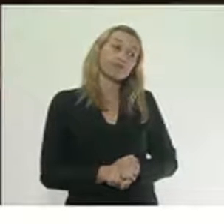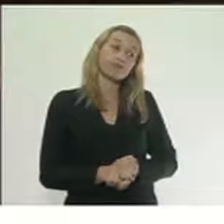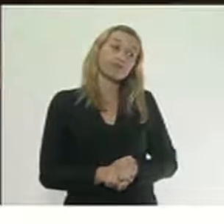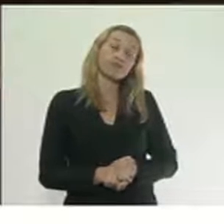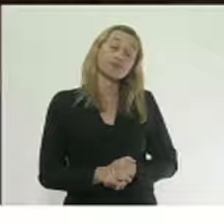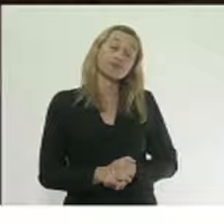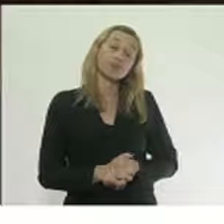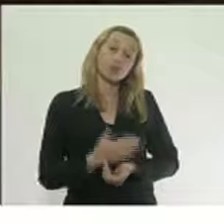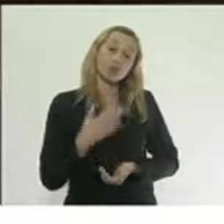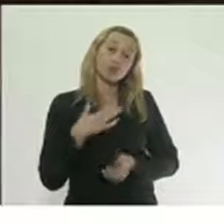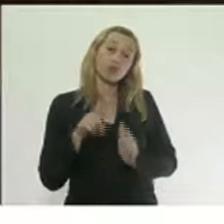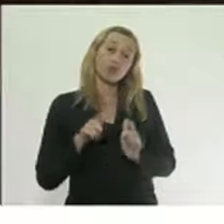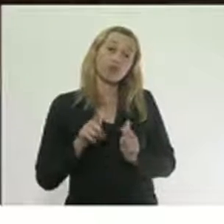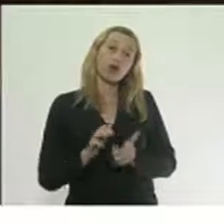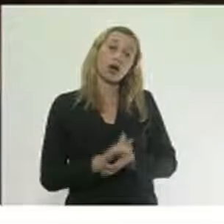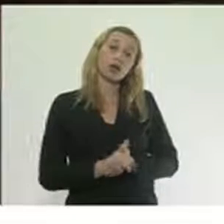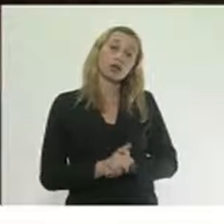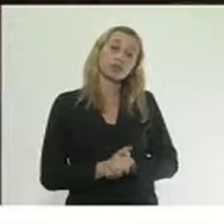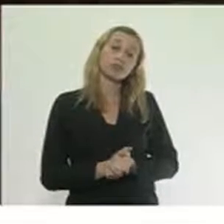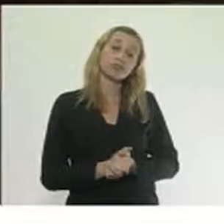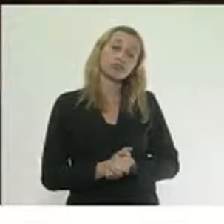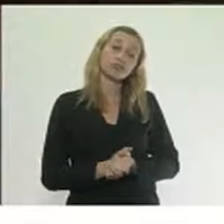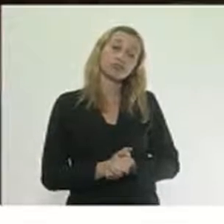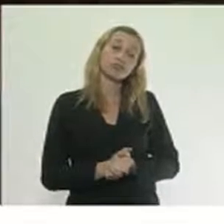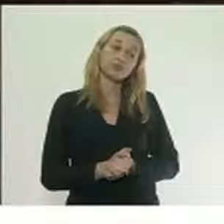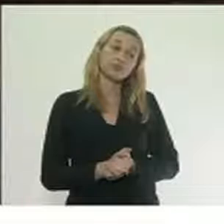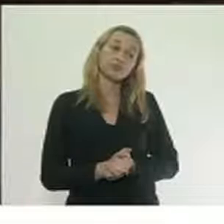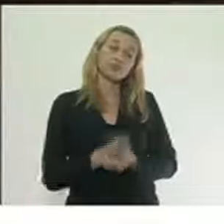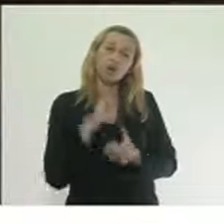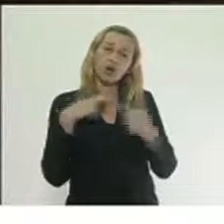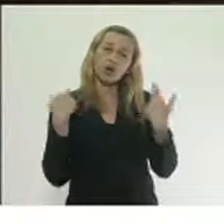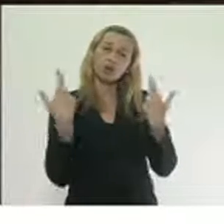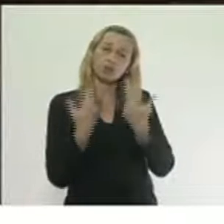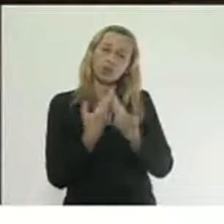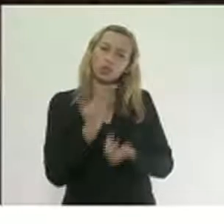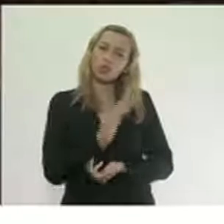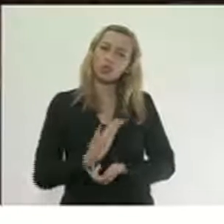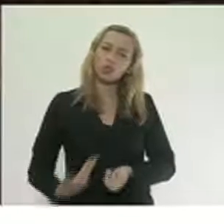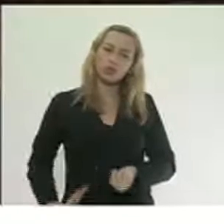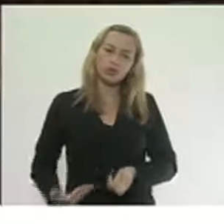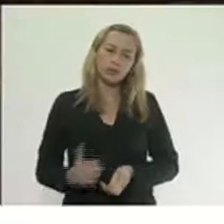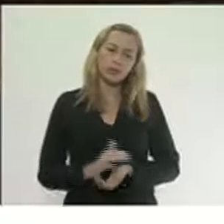nosso mandato, participou de uma audiência pública,